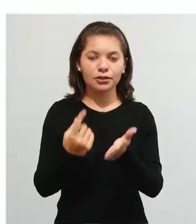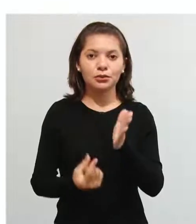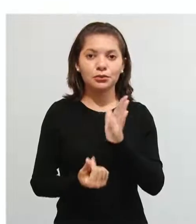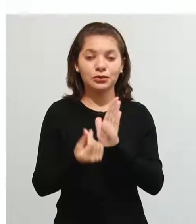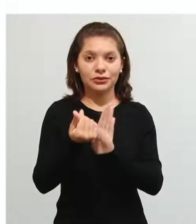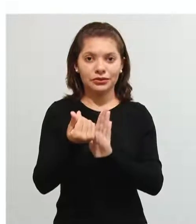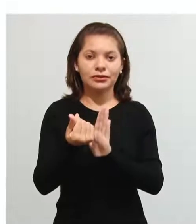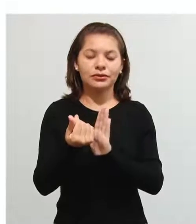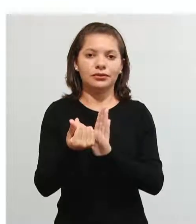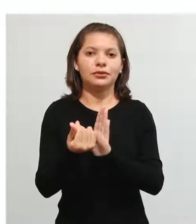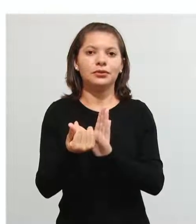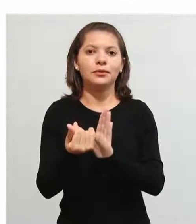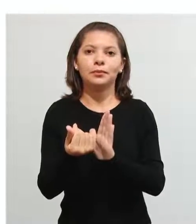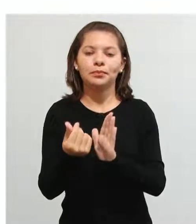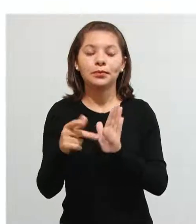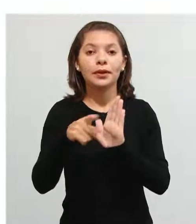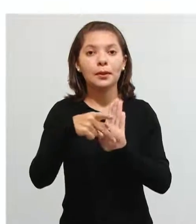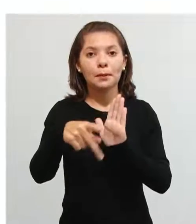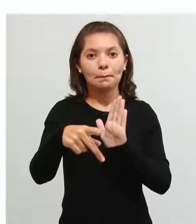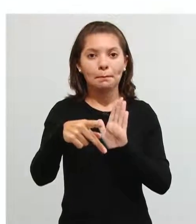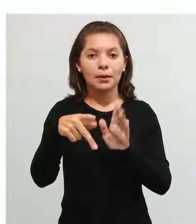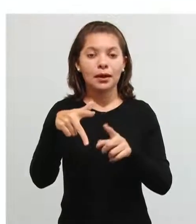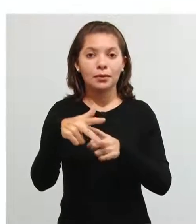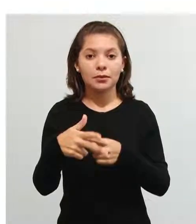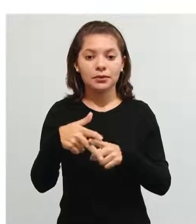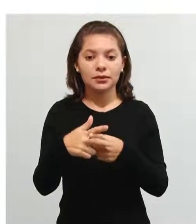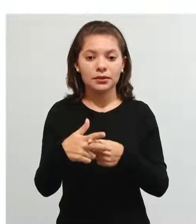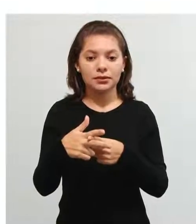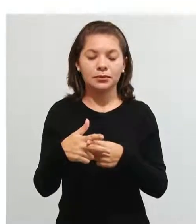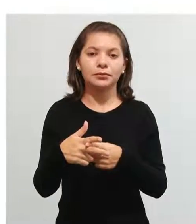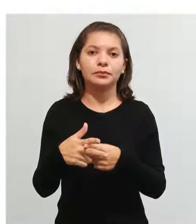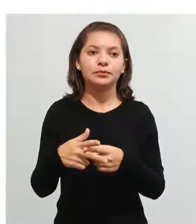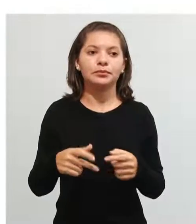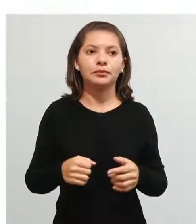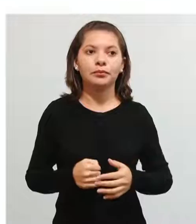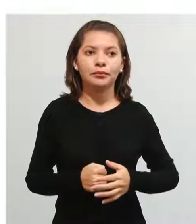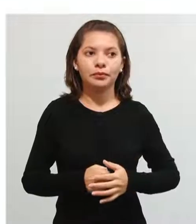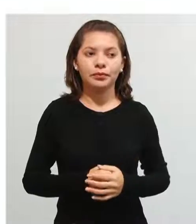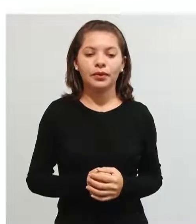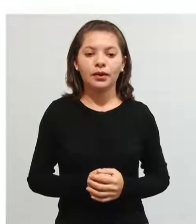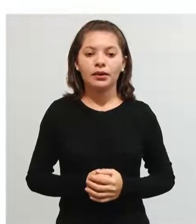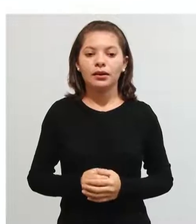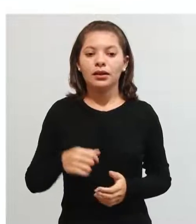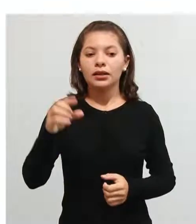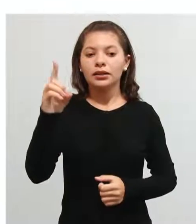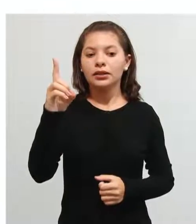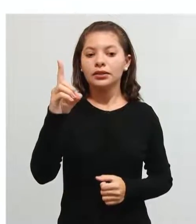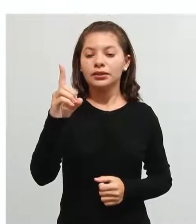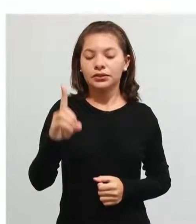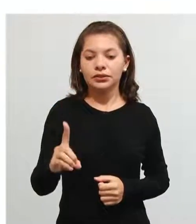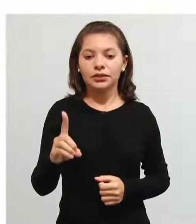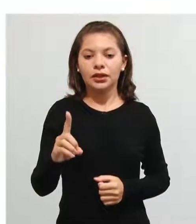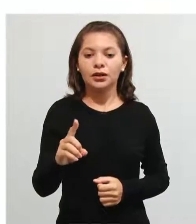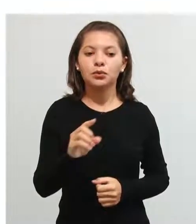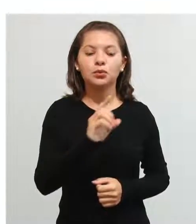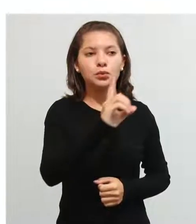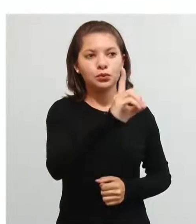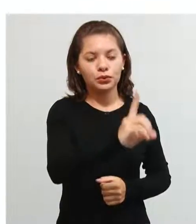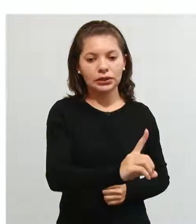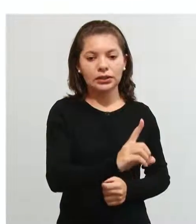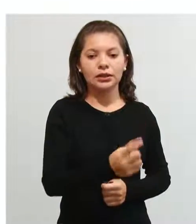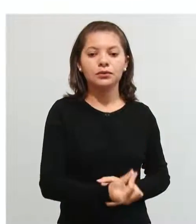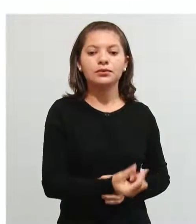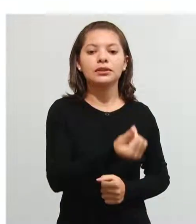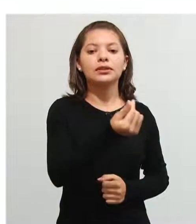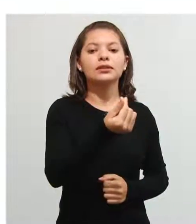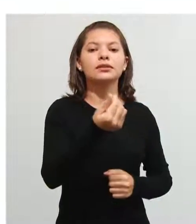para manutenção dos cofres públicos, né? Quando nós falamos em direito financeiro, nós